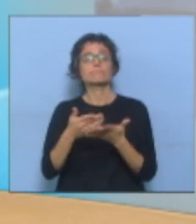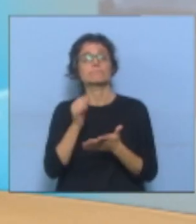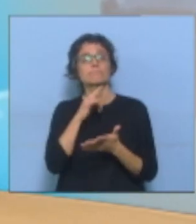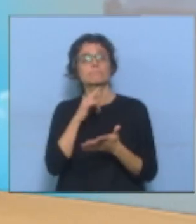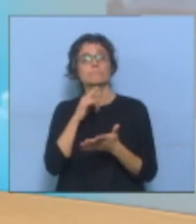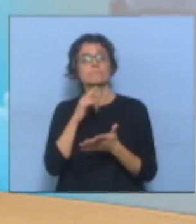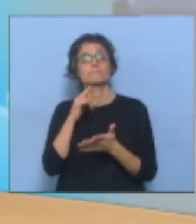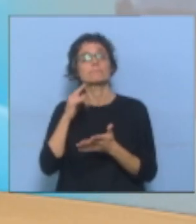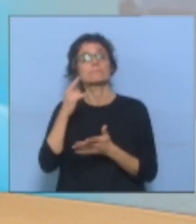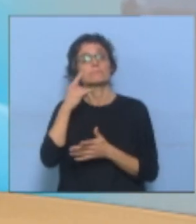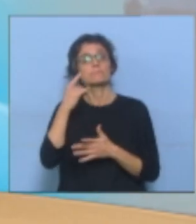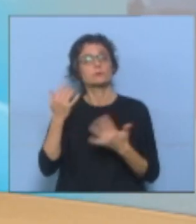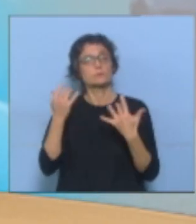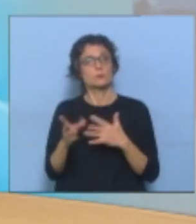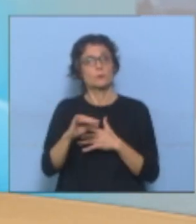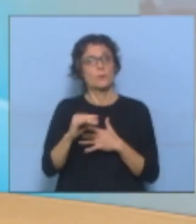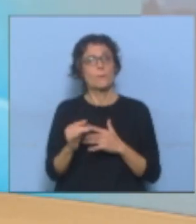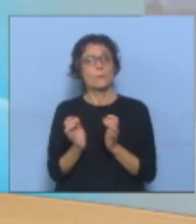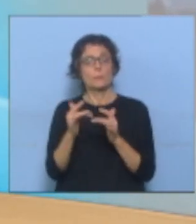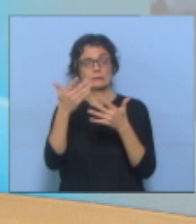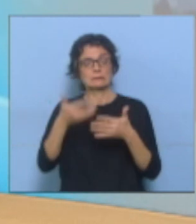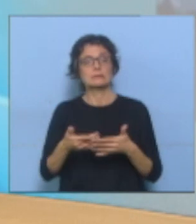Acompanhe estas e outras notícias em